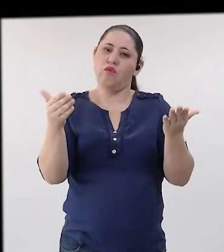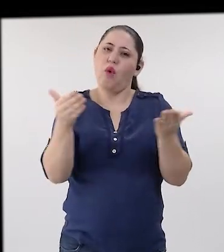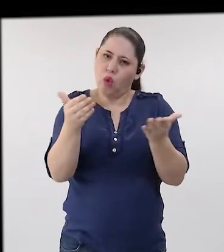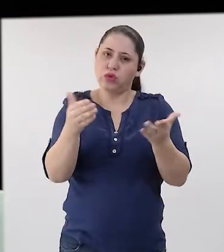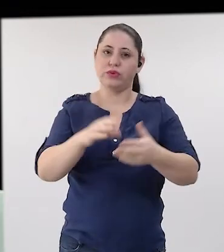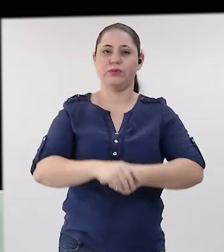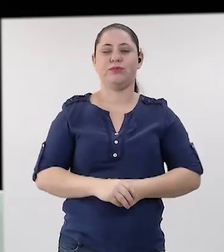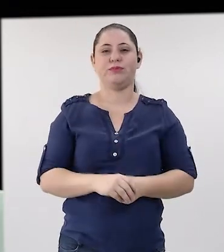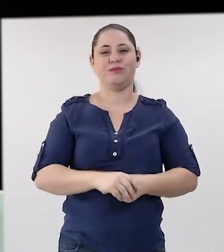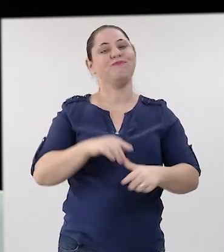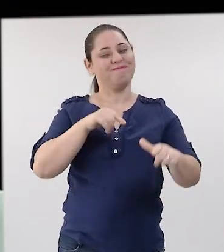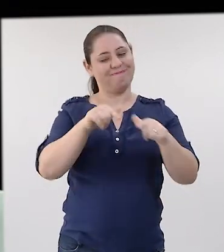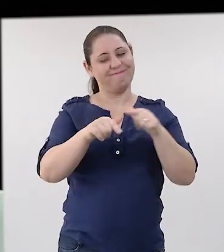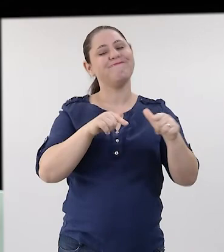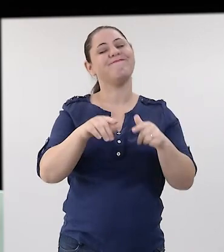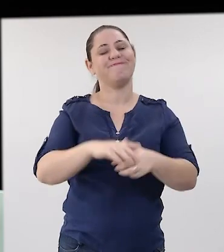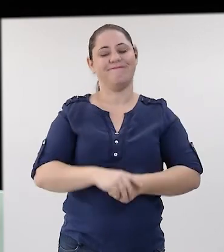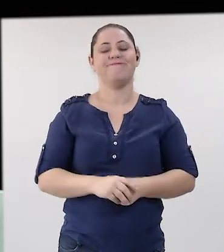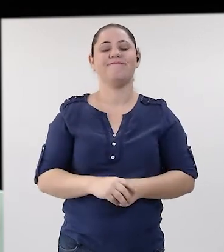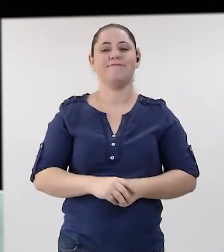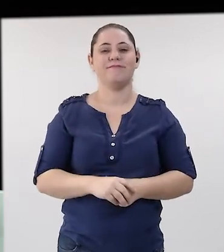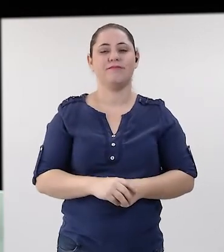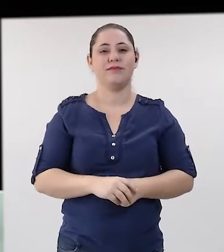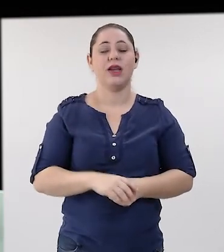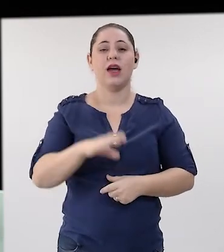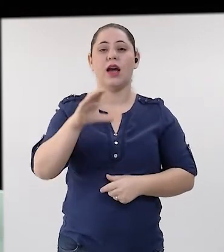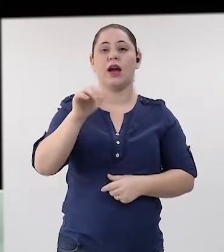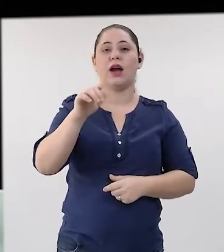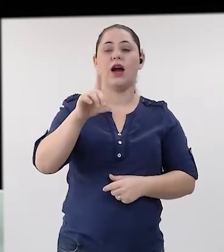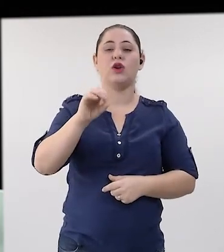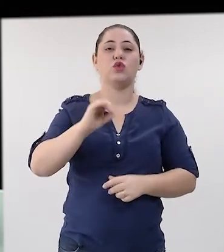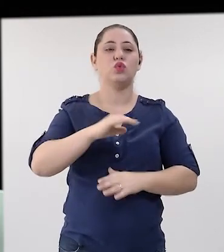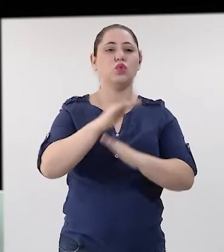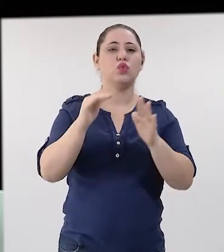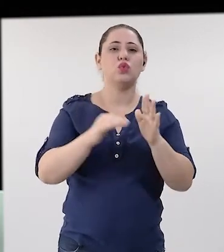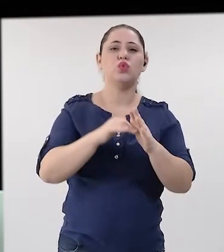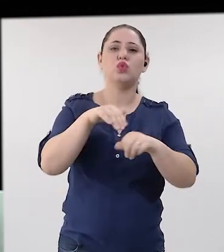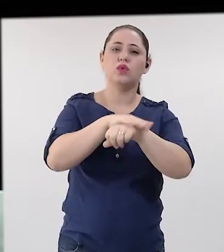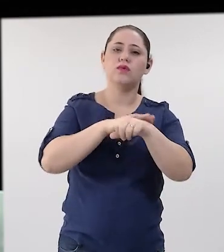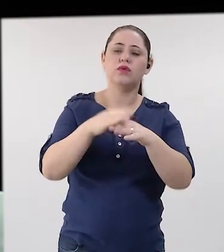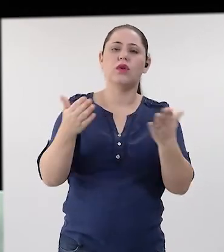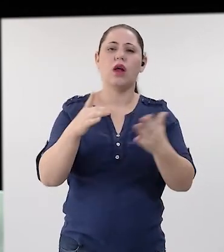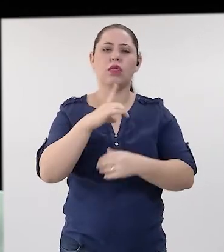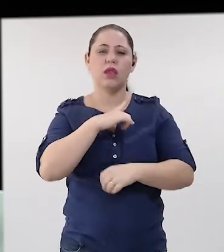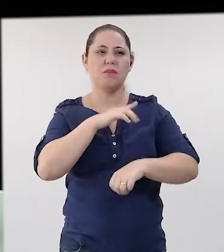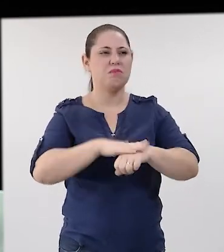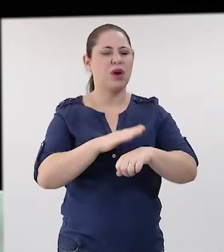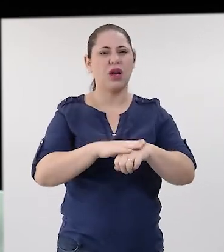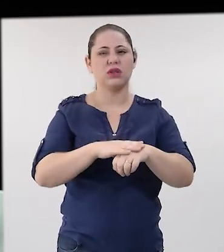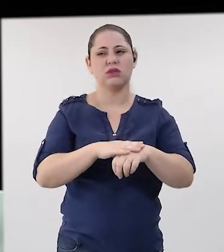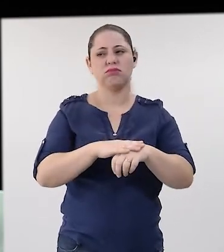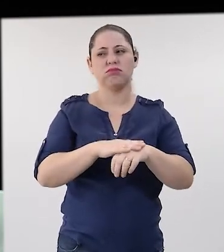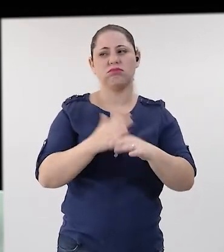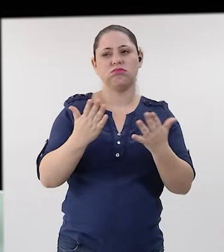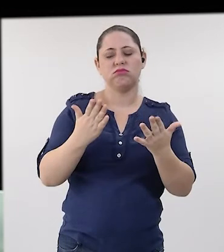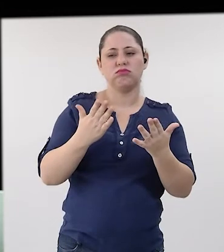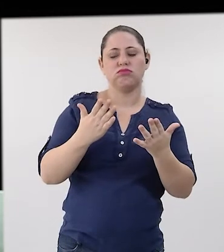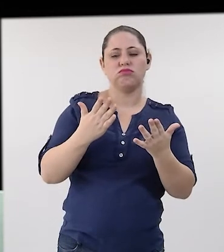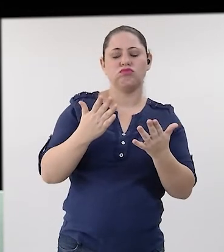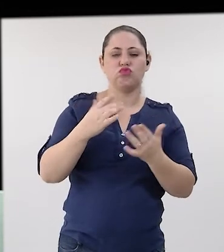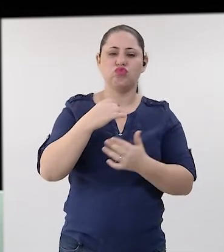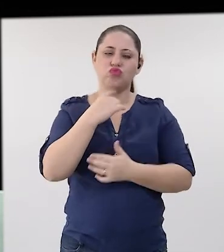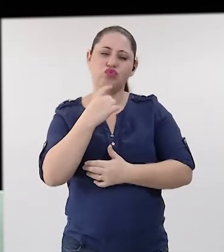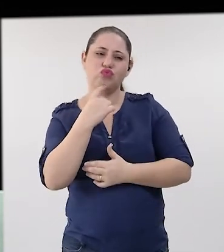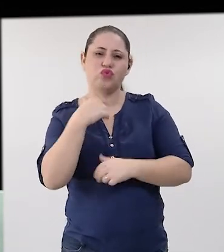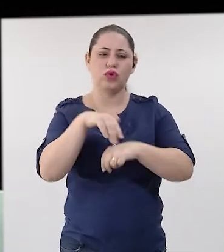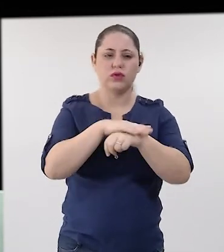tenho atualmente. Está trabalhando para isso? Isso, exato. Bom, Carlos, sobre tudo isso que a gente conversou, você acha que tem mais alguma coisa que talvez a gente não tenha